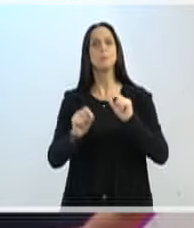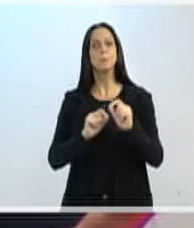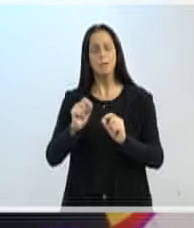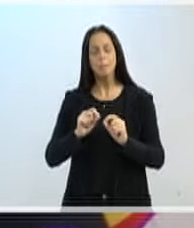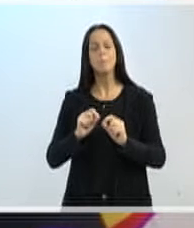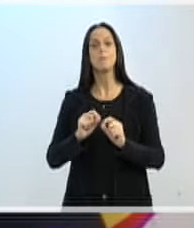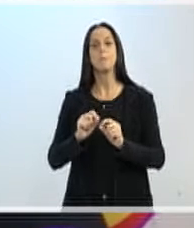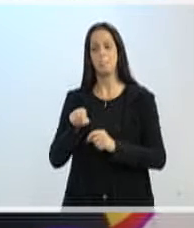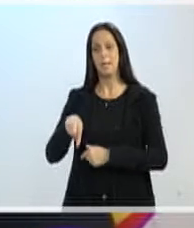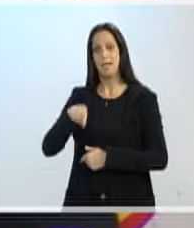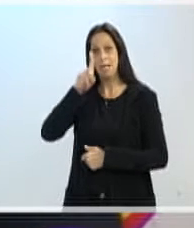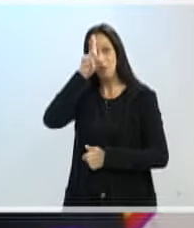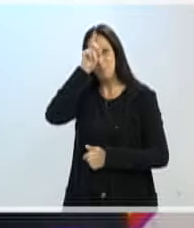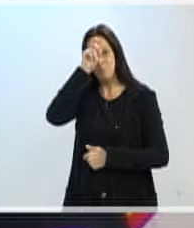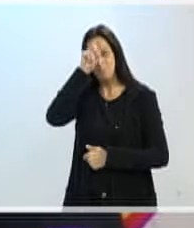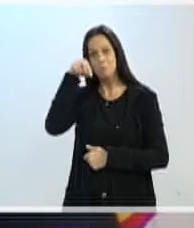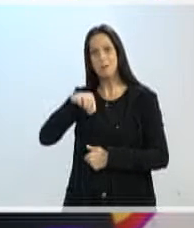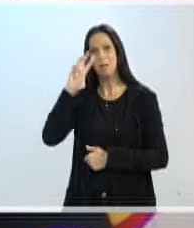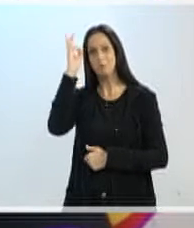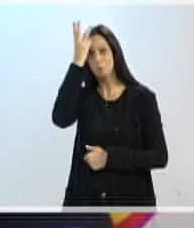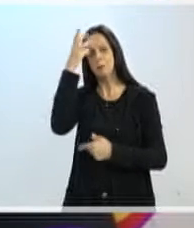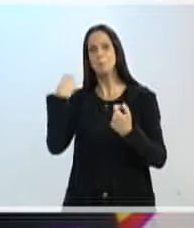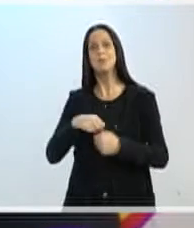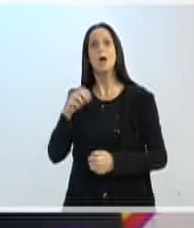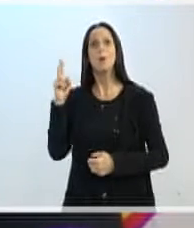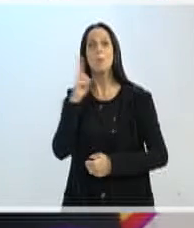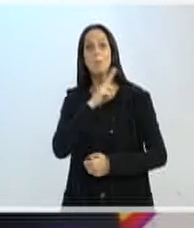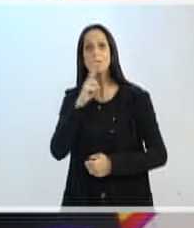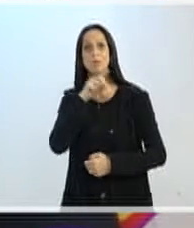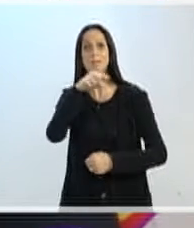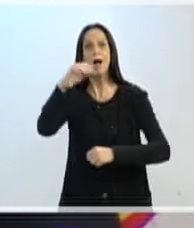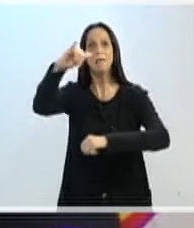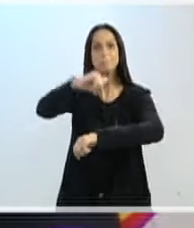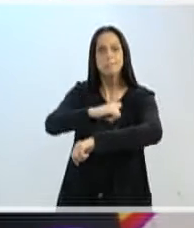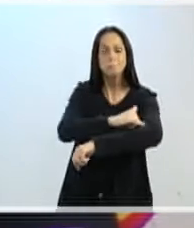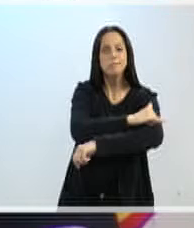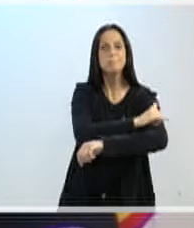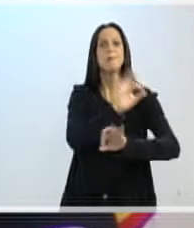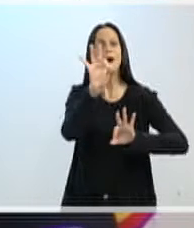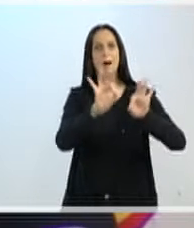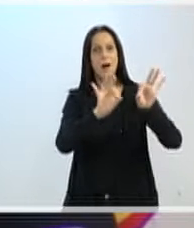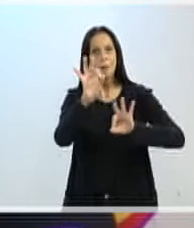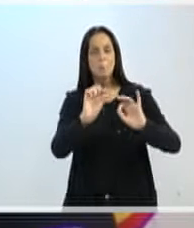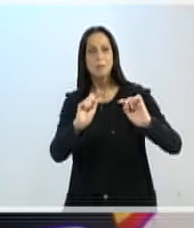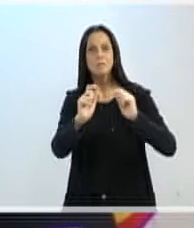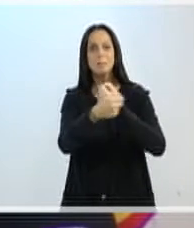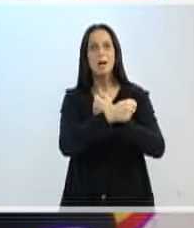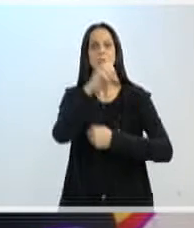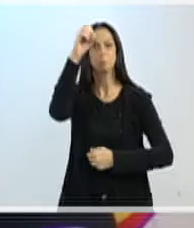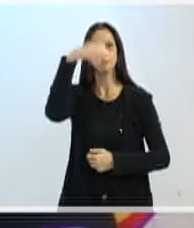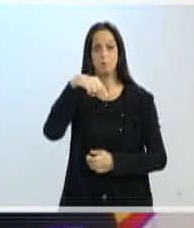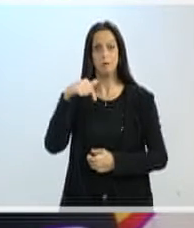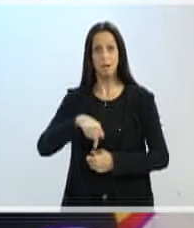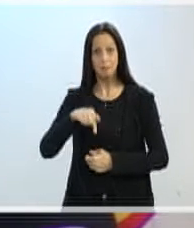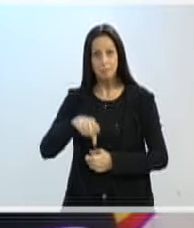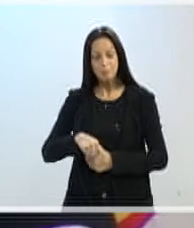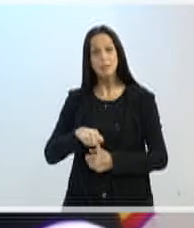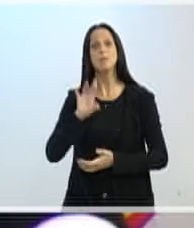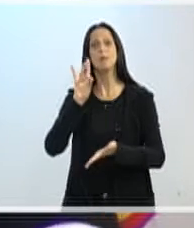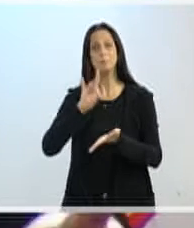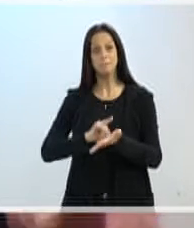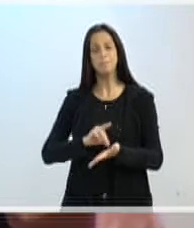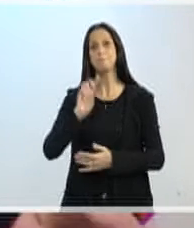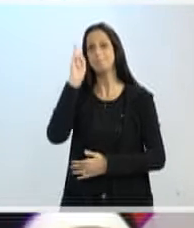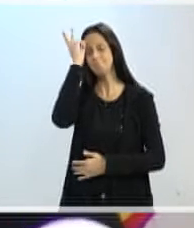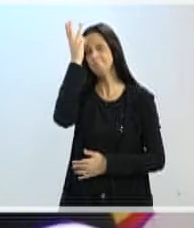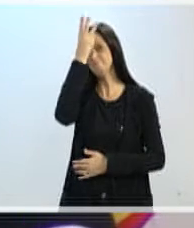a nossa saúde. O Santa Isabel serve de parâmetro a nível nacional para outros hospitais no tangente